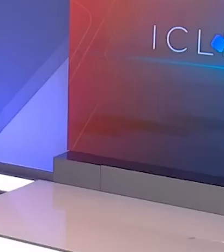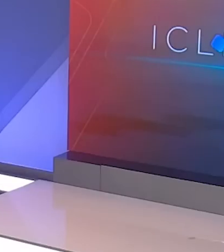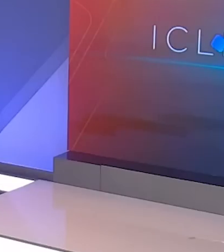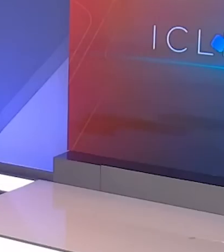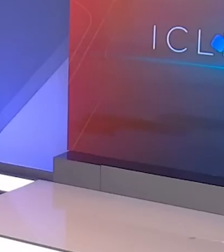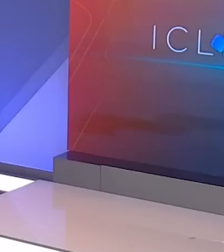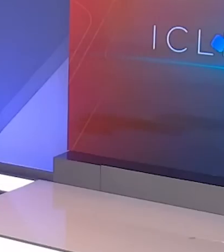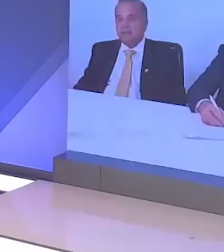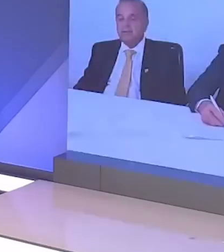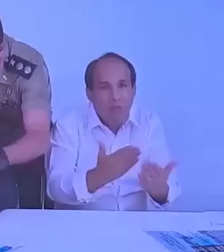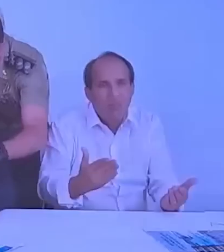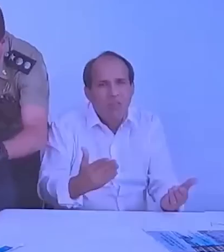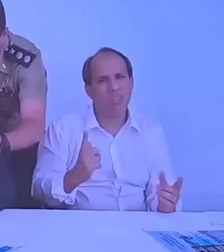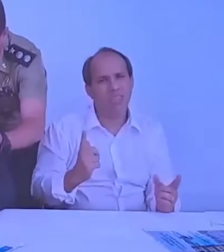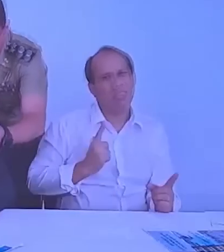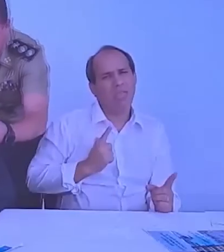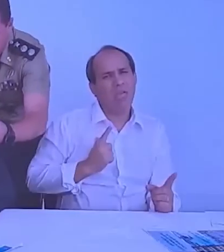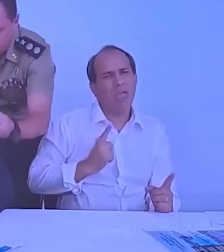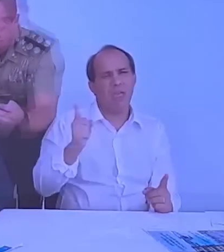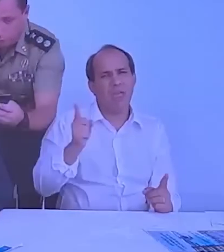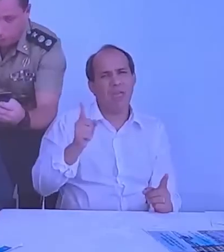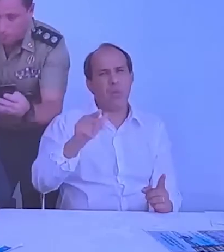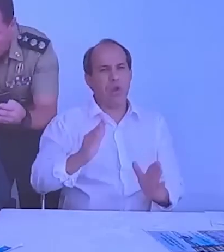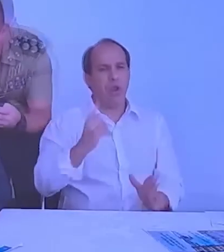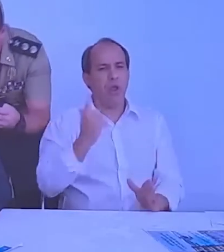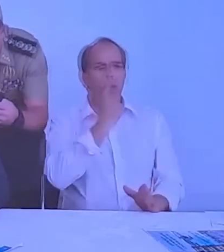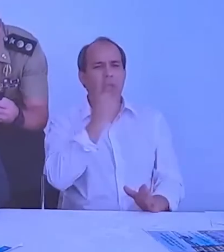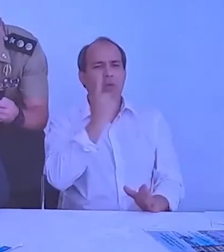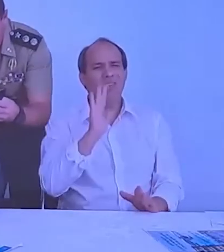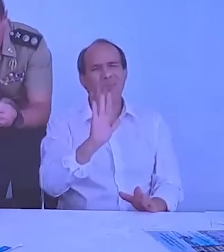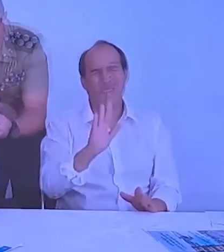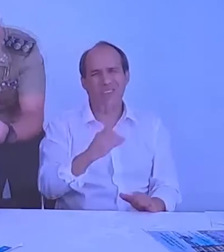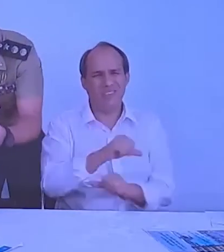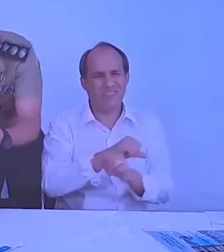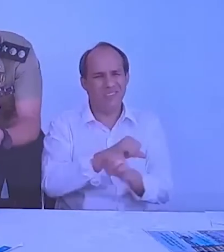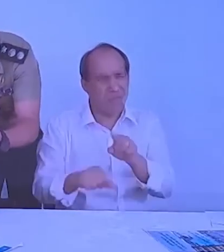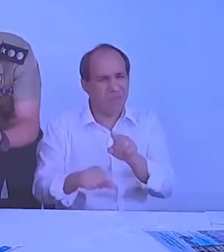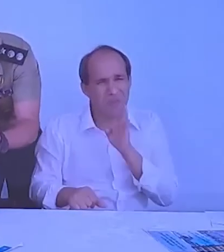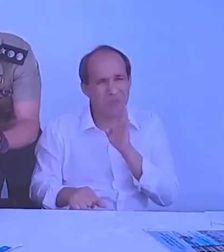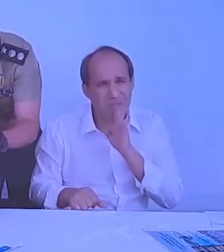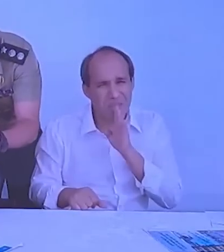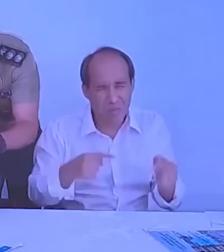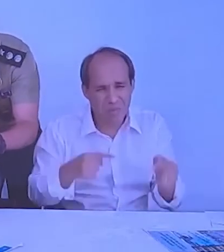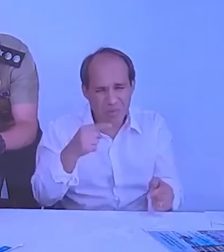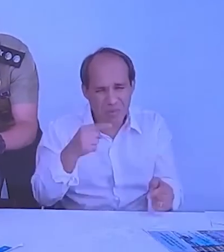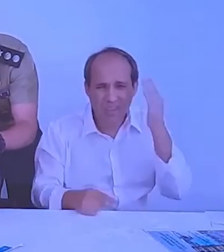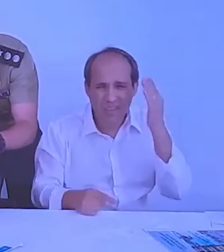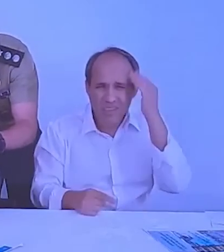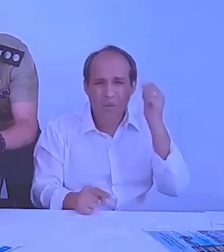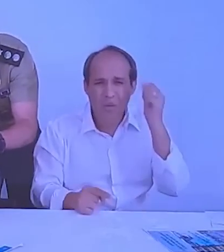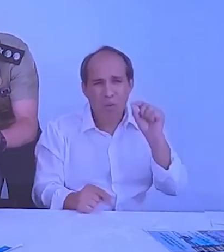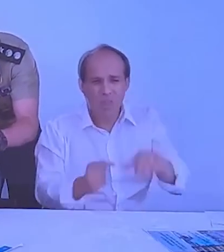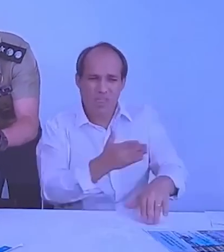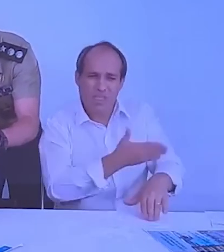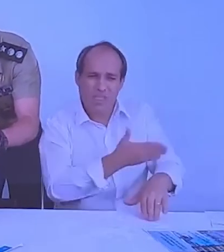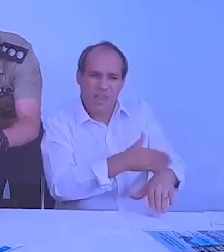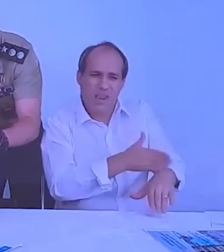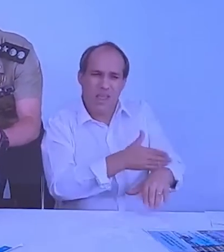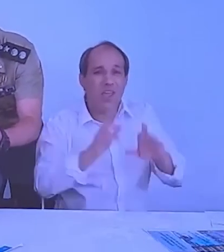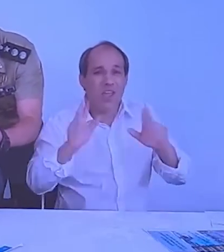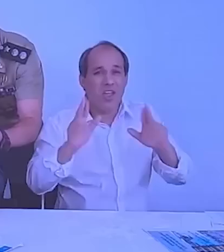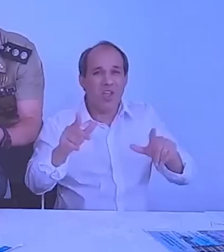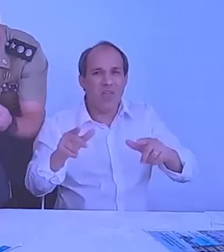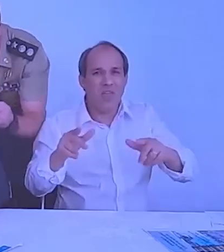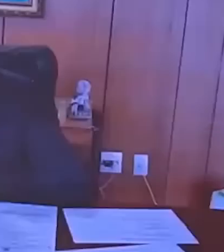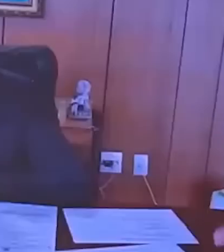conversas sobre Oito de Janeiro e o cara participando Então você entende como é importante isso